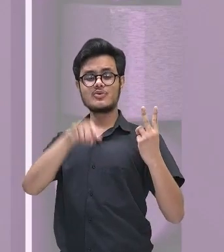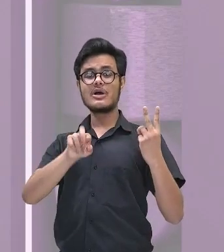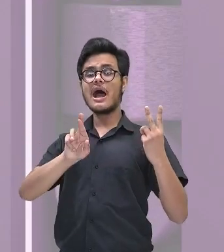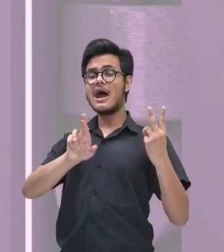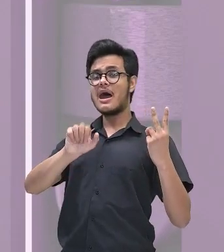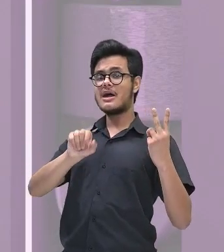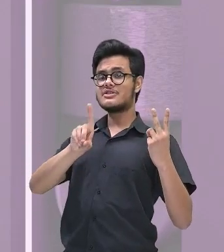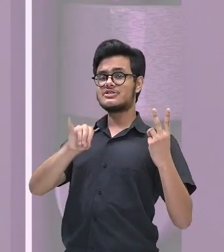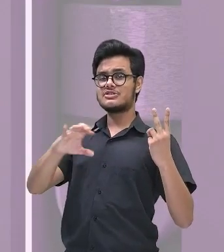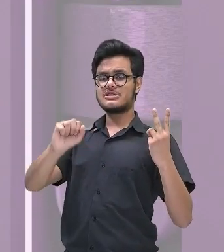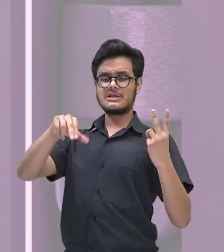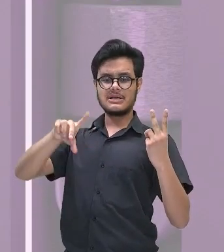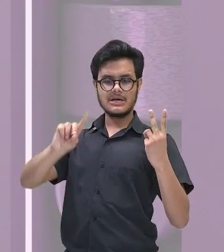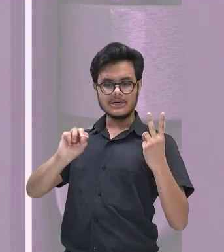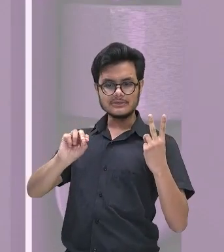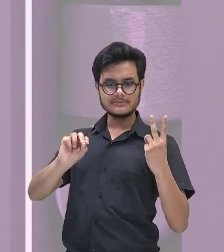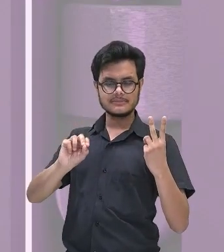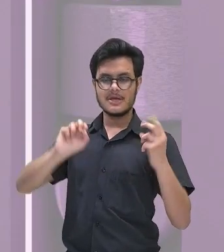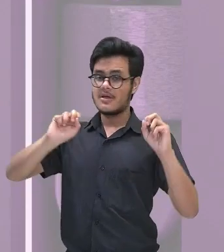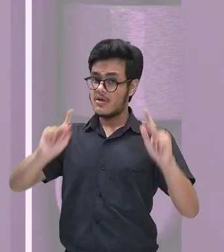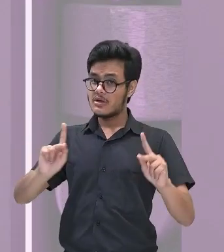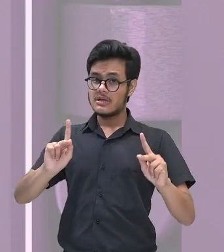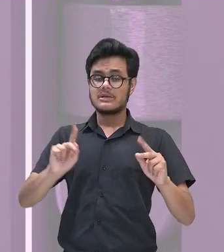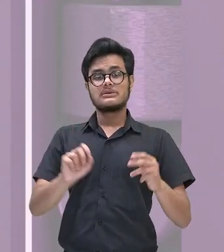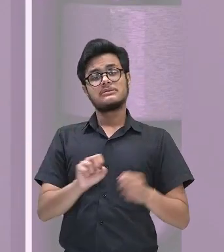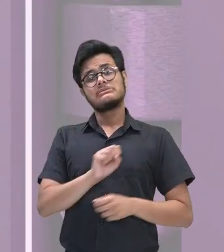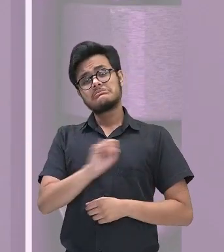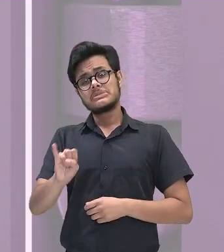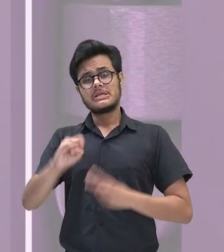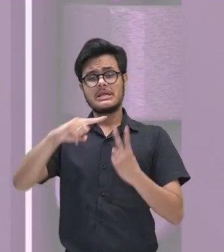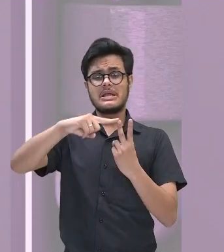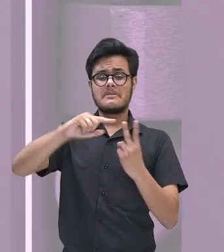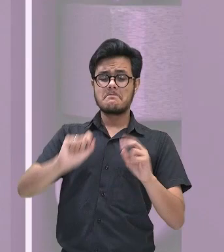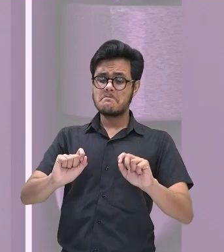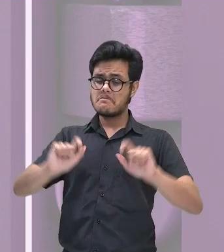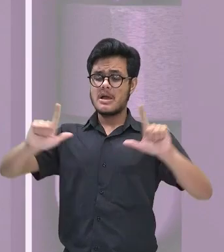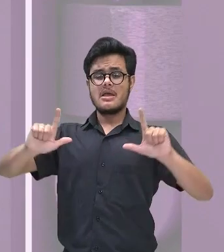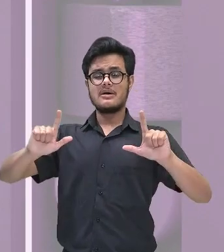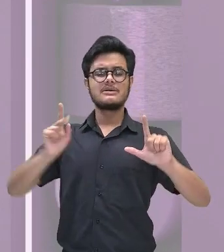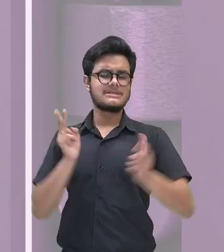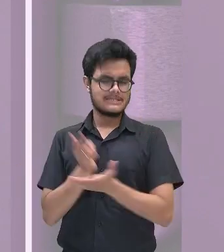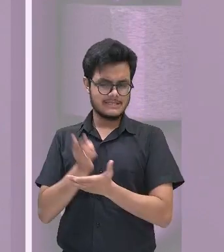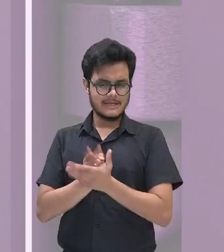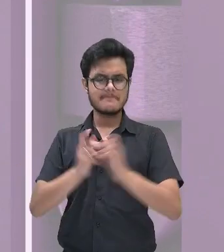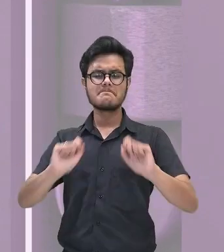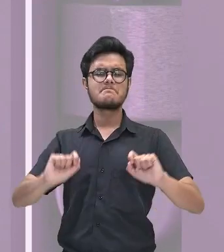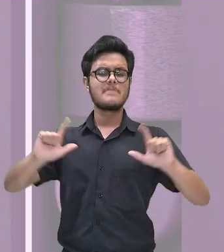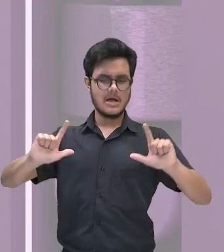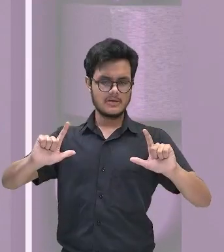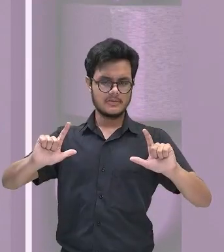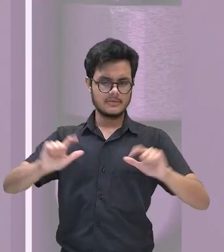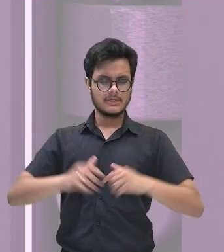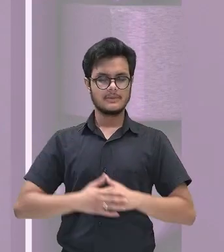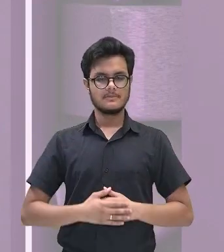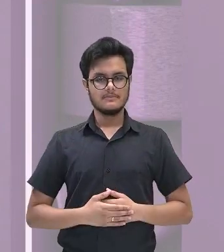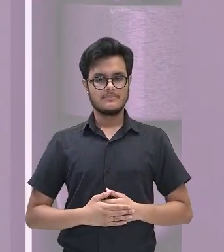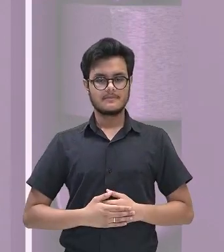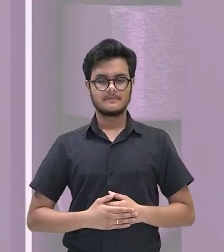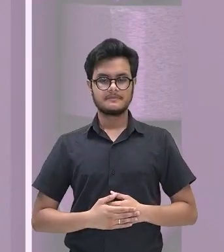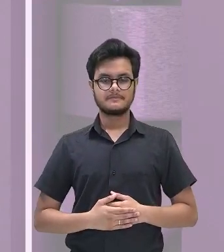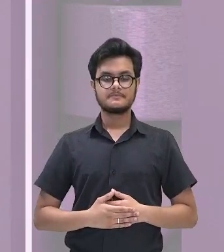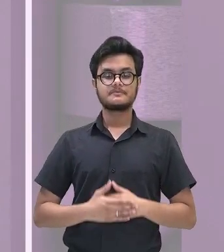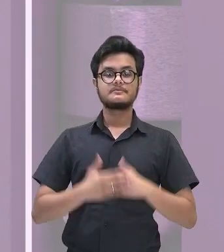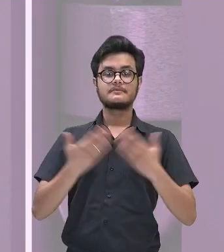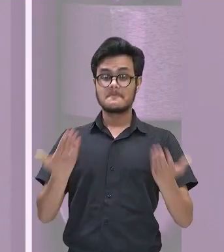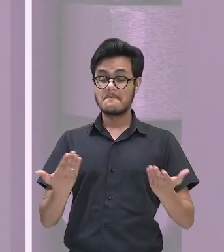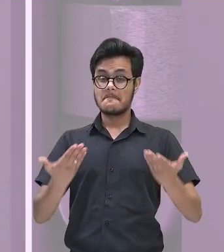meu radicando. Aquele que possui o radicando maior será o maior número. Então, por